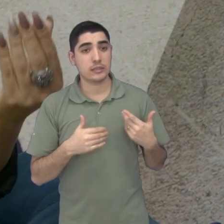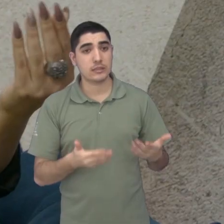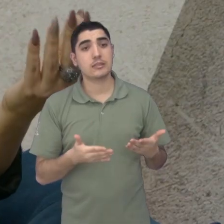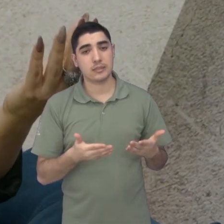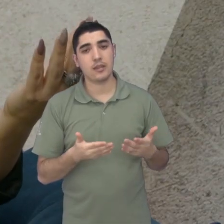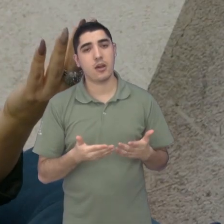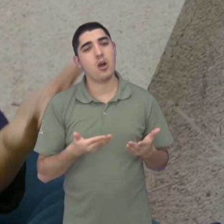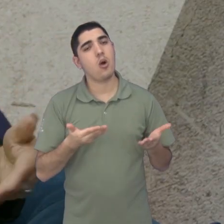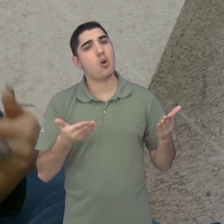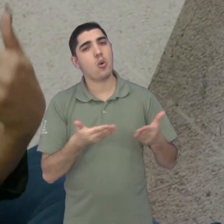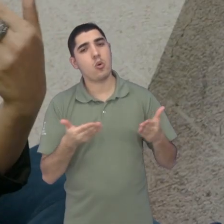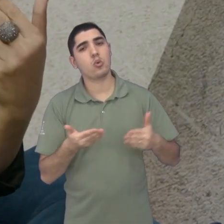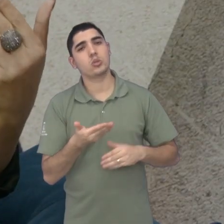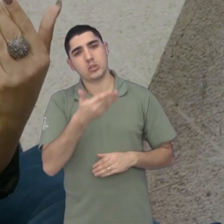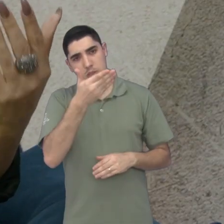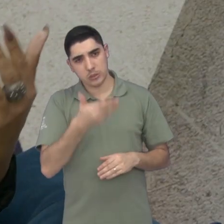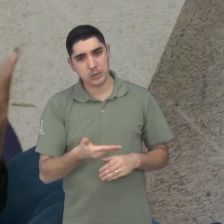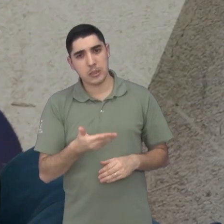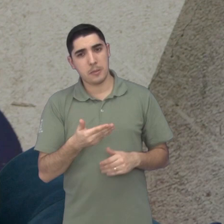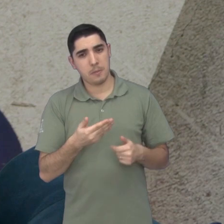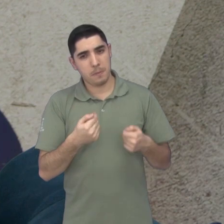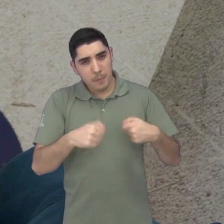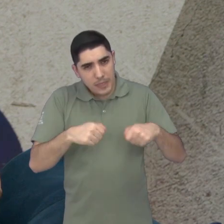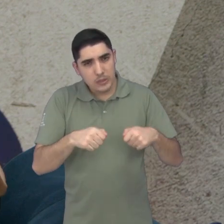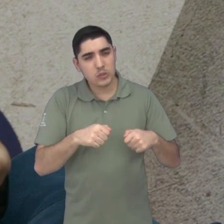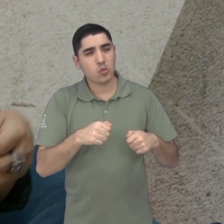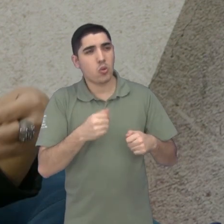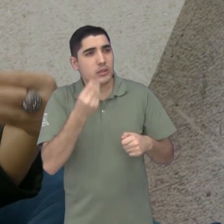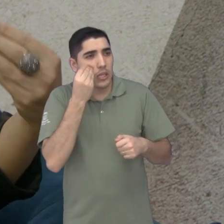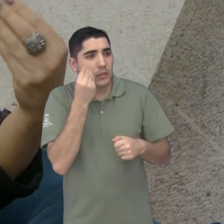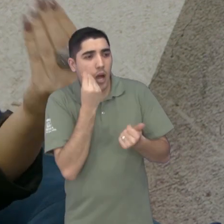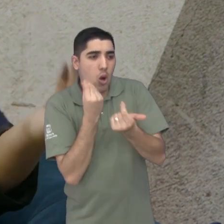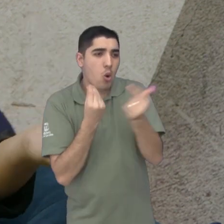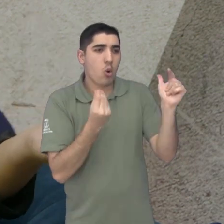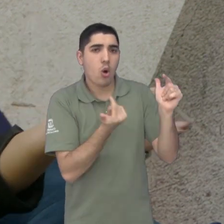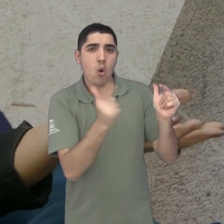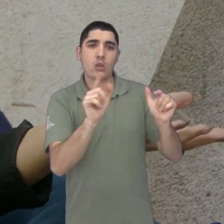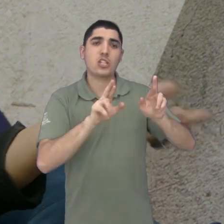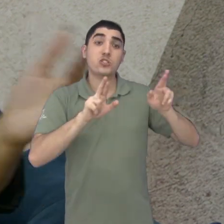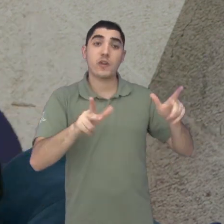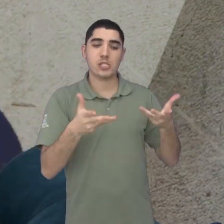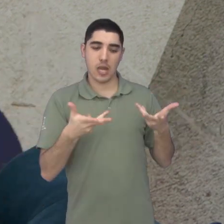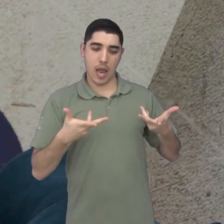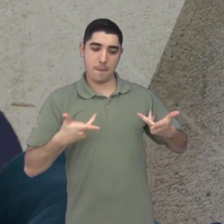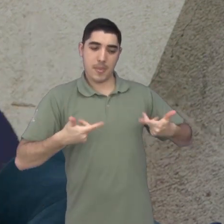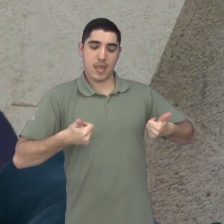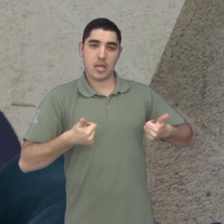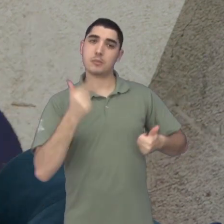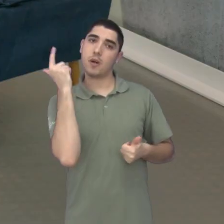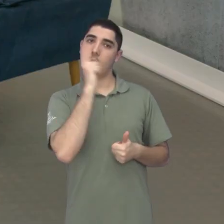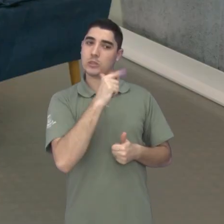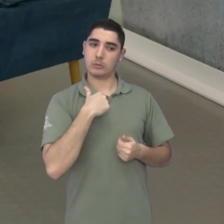hoje teve que ter algumas habilidades para se tornar uma dubladora?